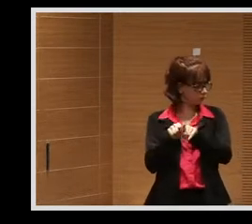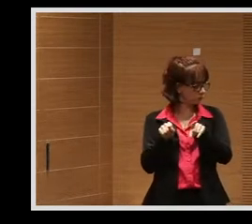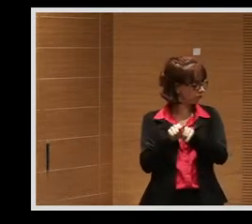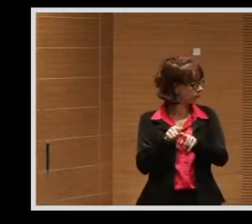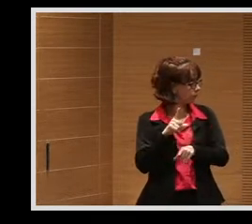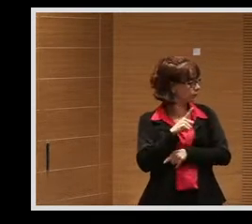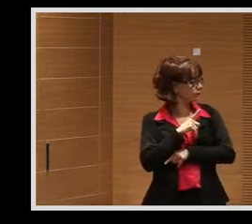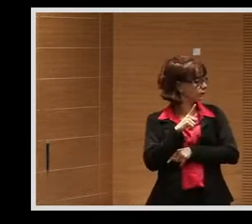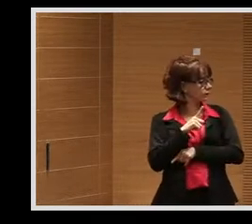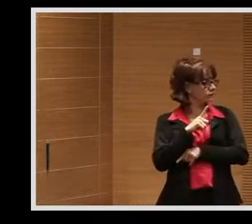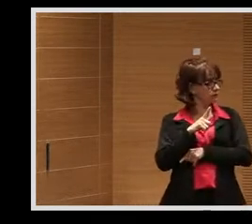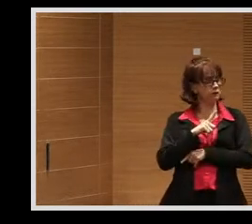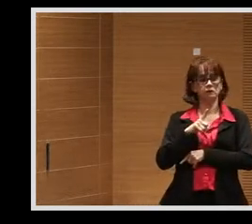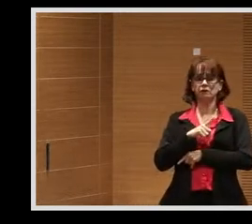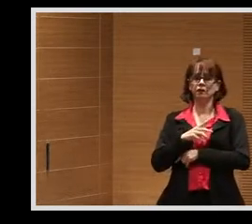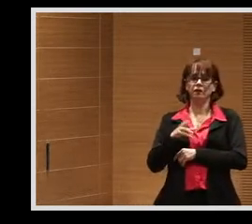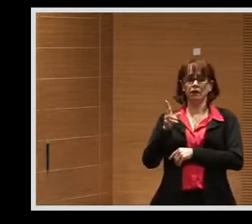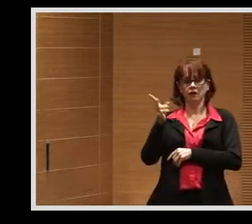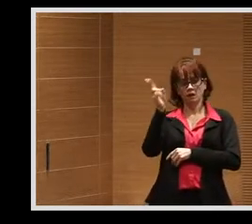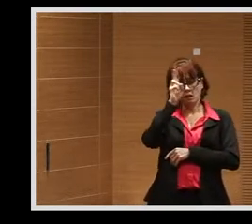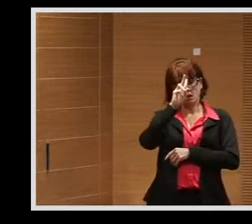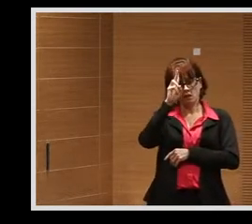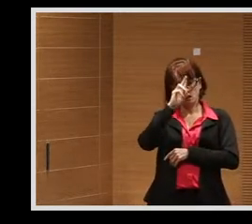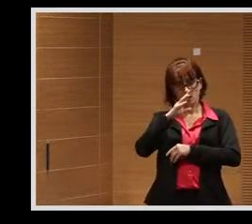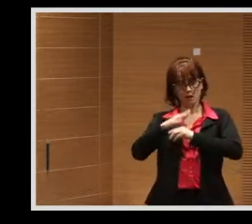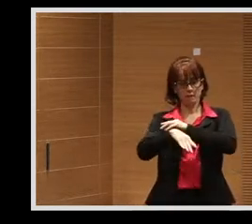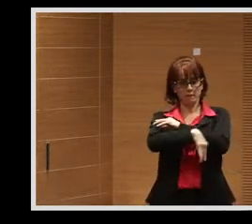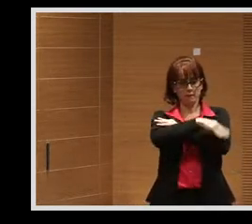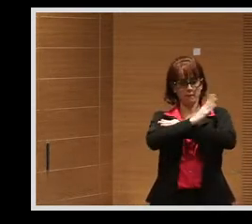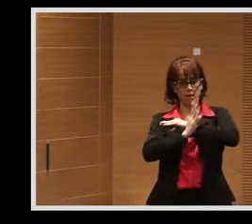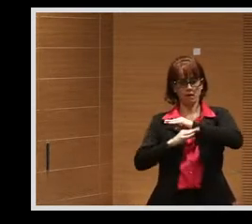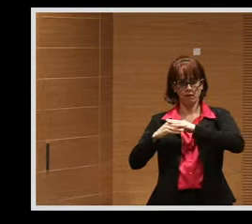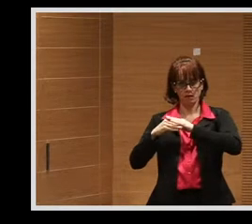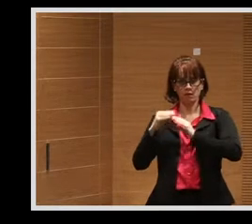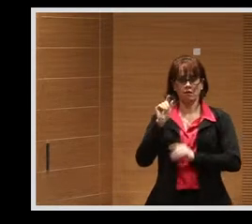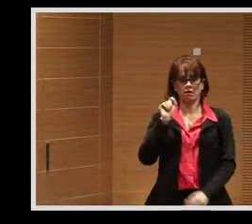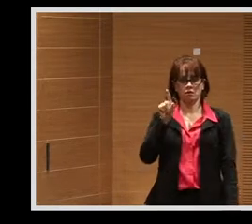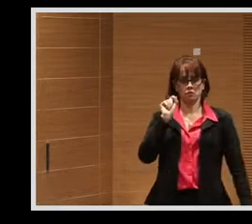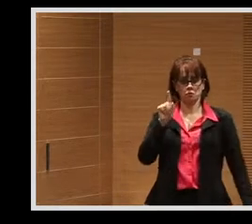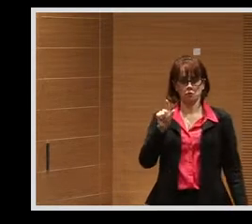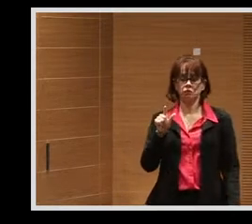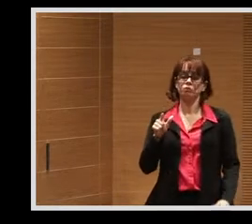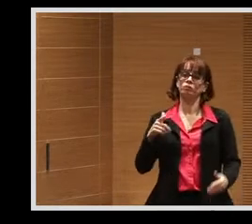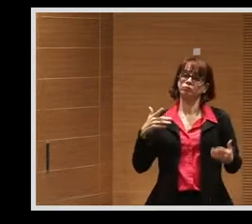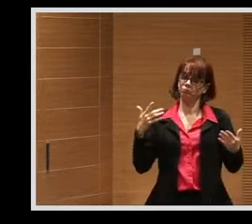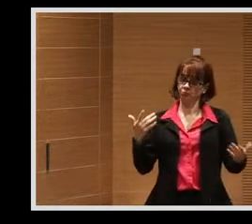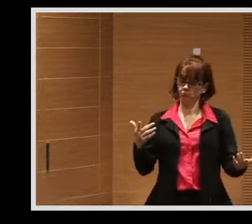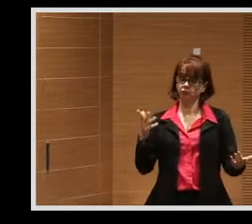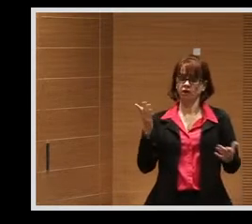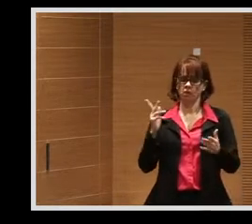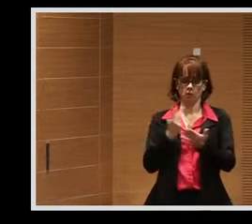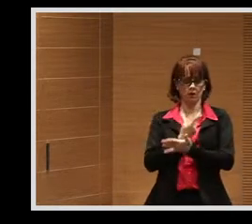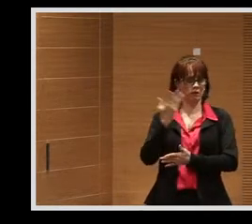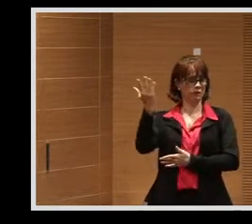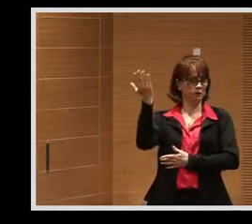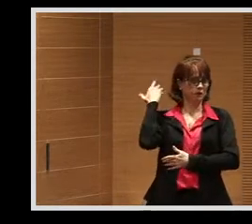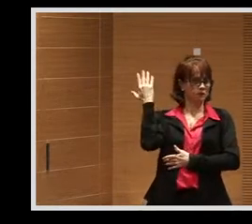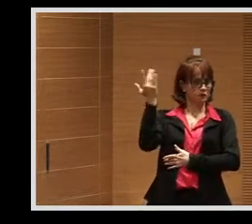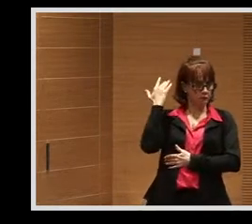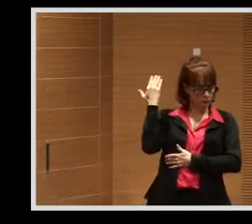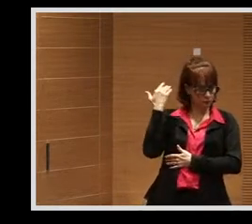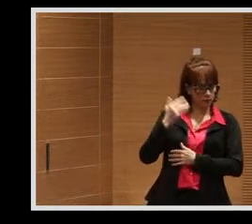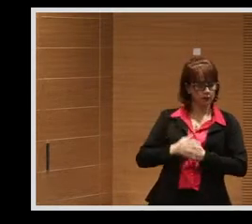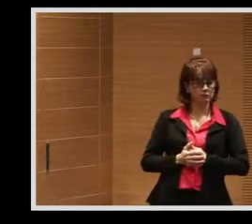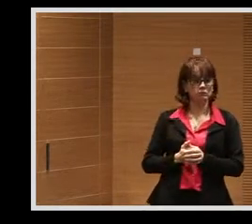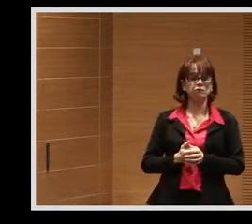aí 2 anos e pouco, eu acho. Foi um fenômeno muito interessante. E eu queria denunciar, quer dizer, não sou eu que vou denunciar, mas eu